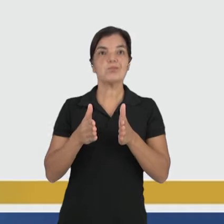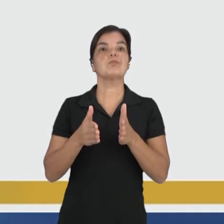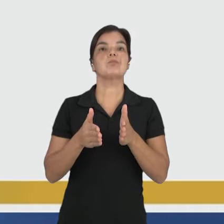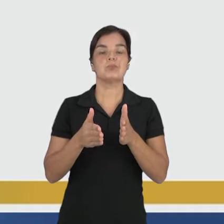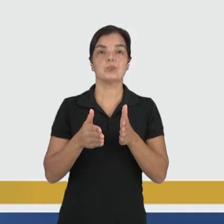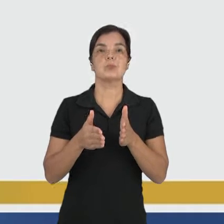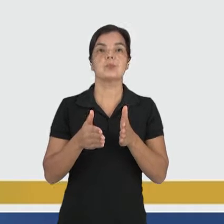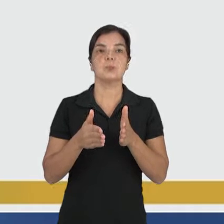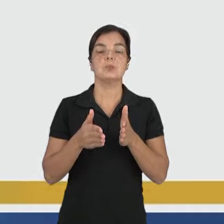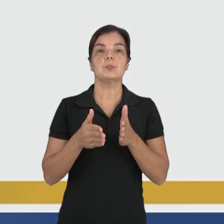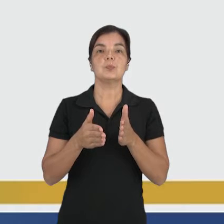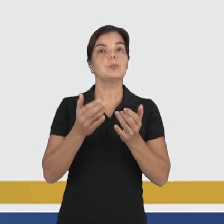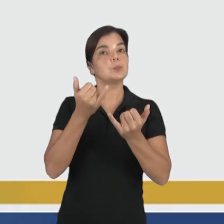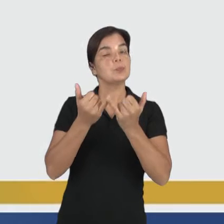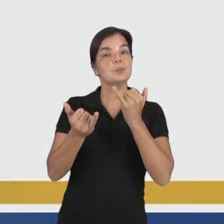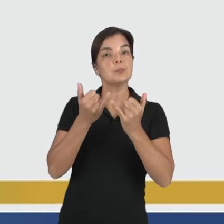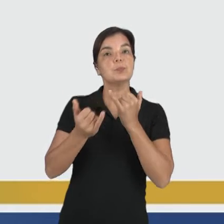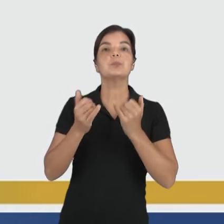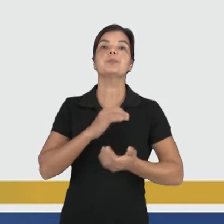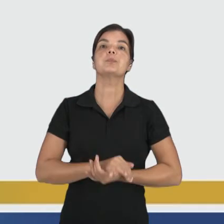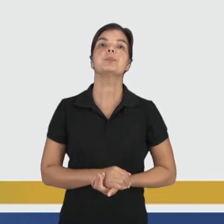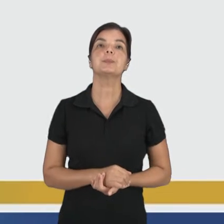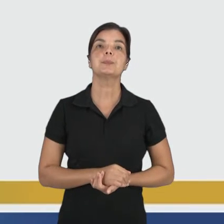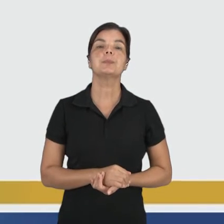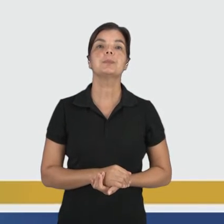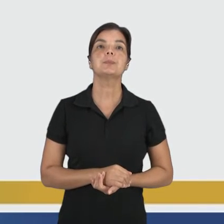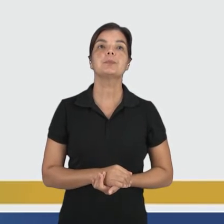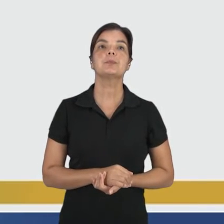serão semelhantes, tá?